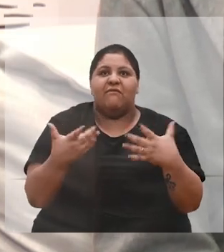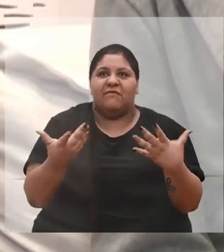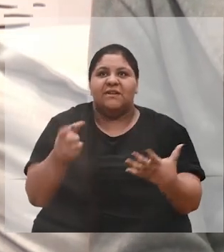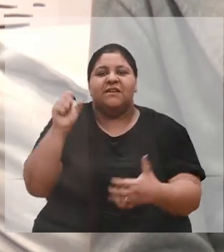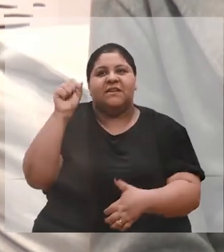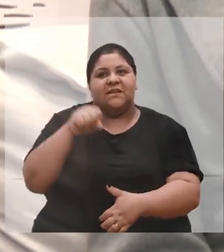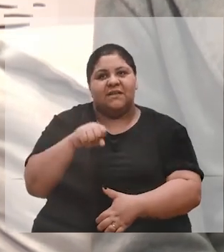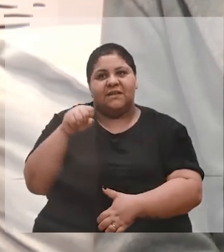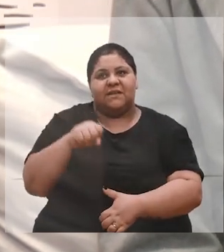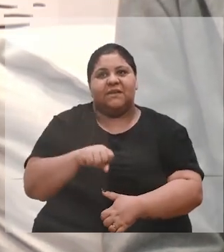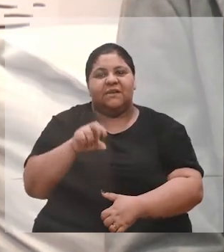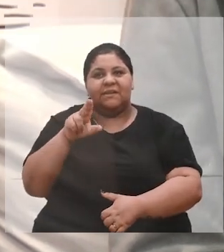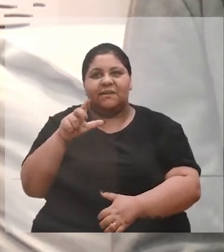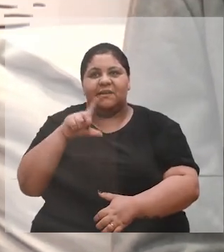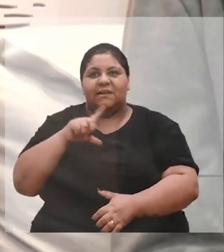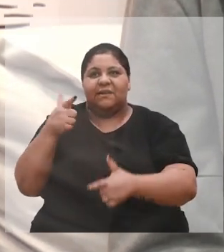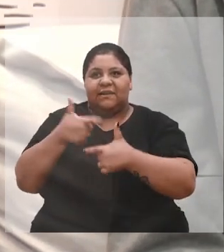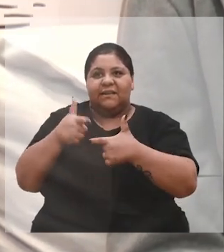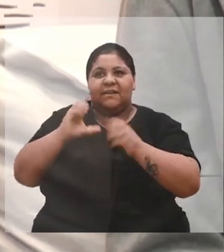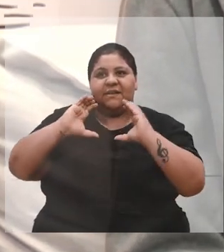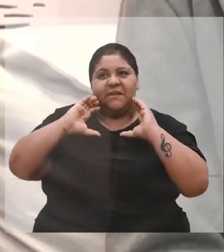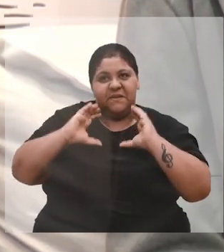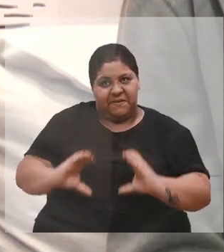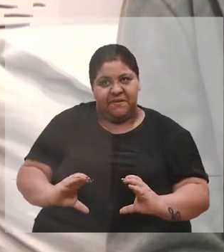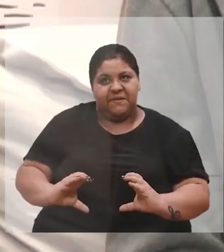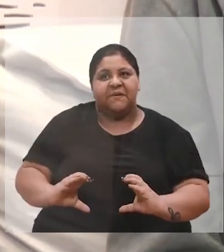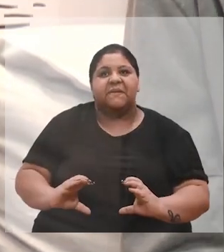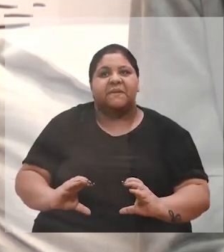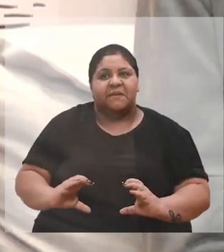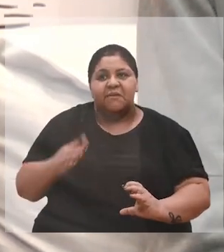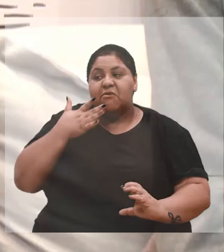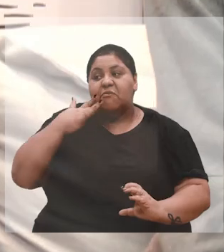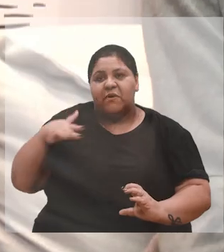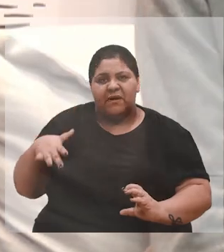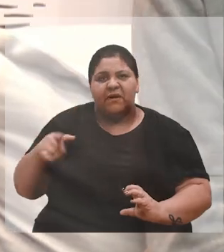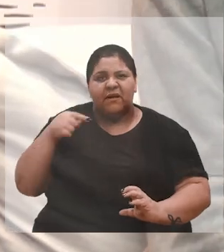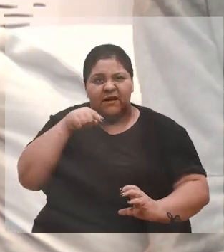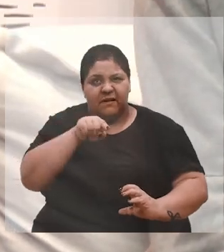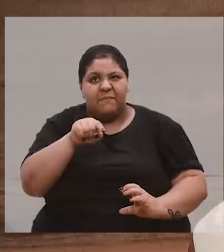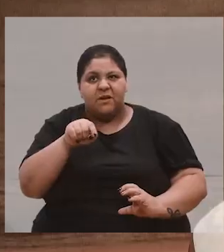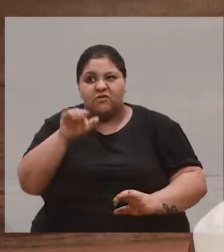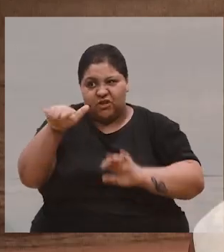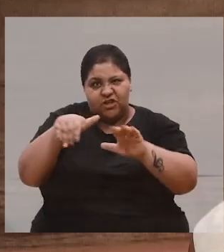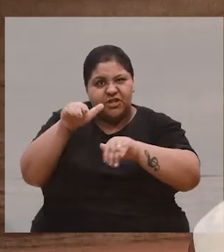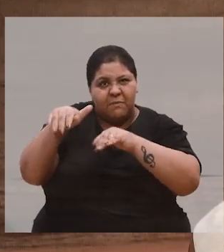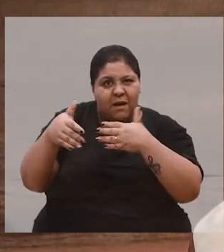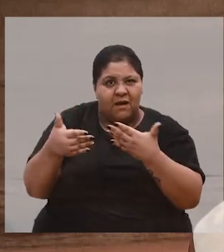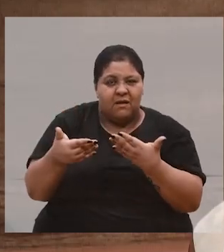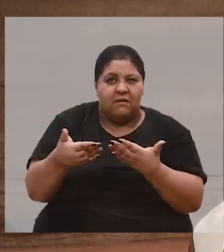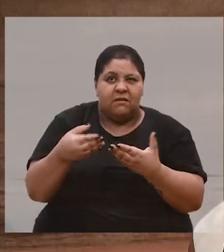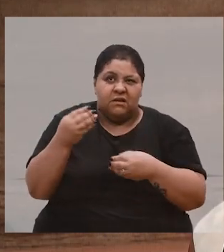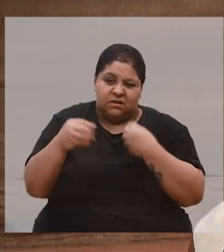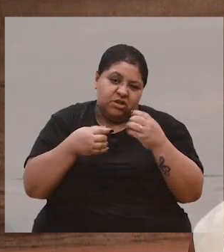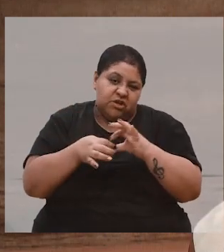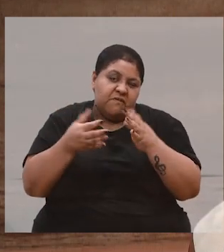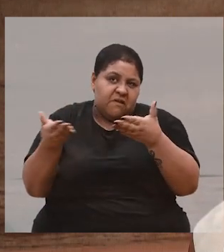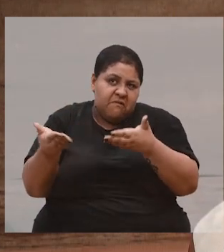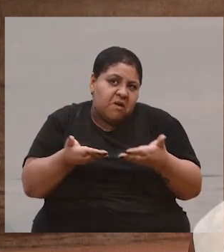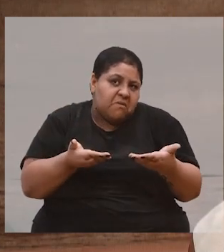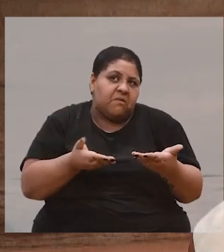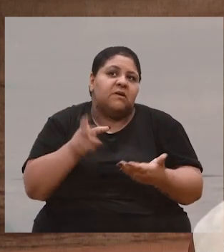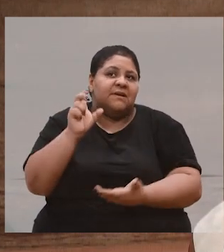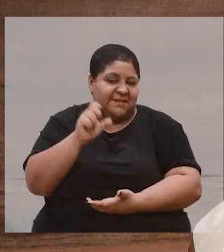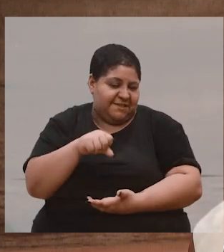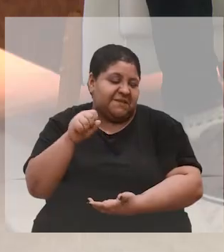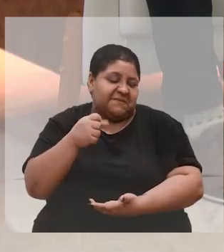É? Sim. O humano tem alguns problemas de comportamento, né? Sim. O pequeno. Ah, mas tu vais convidado, aí se ele se sentir à vontade,